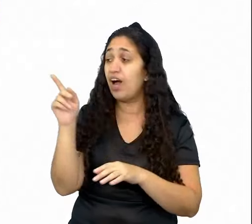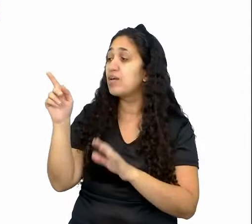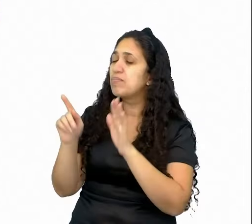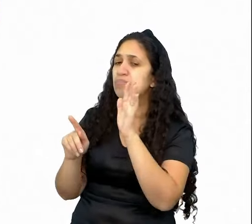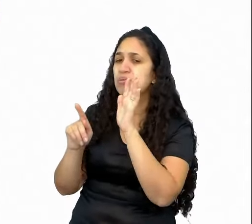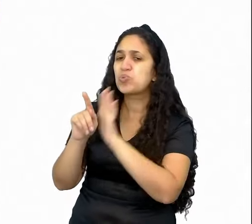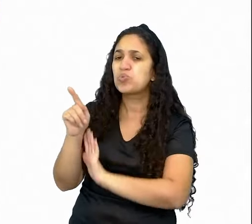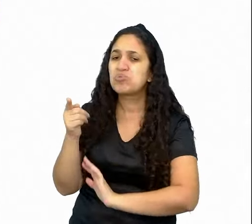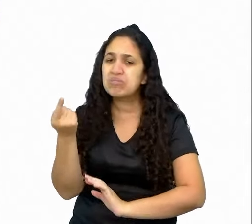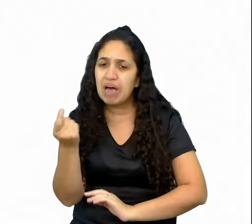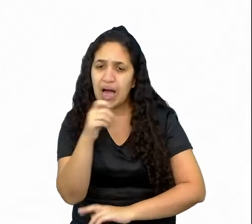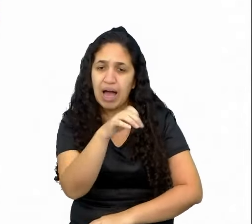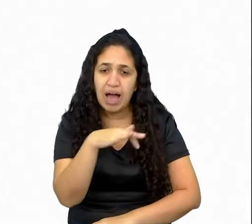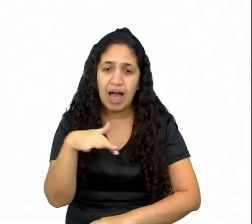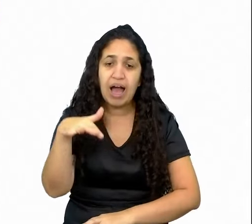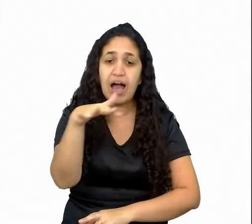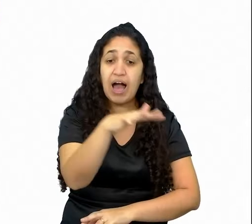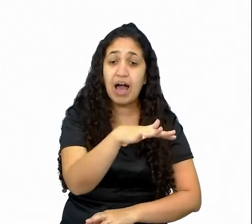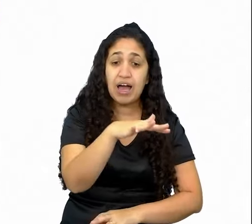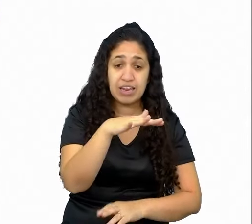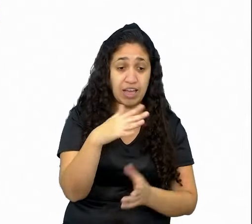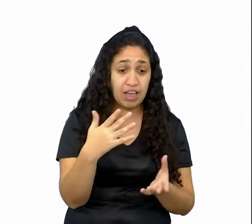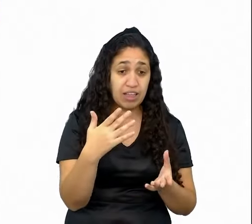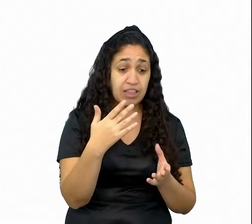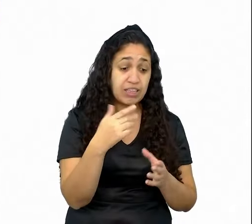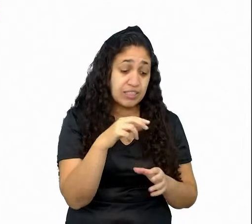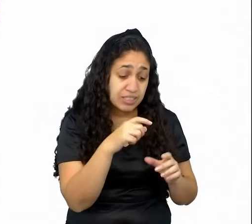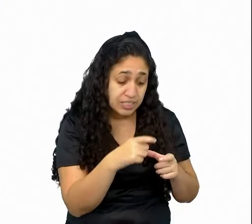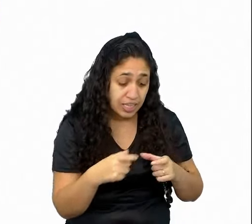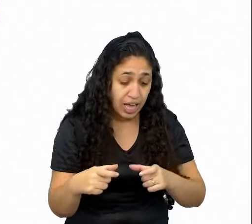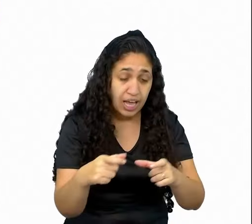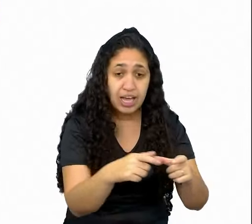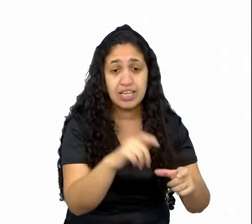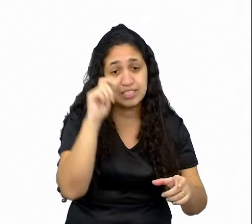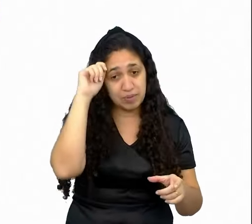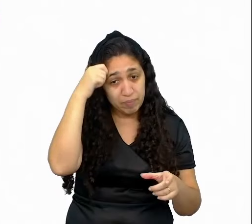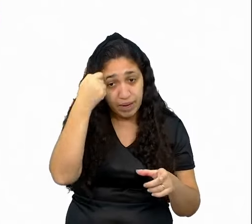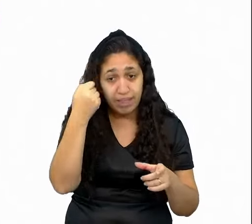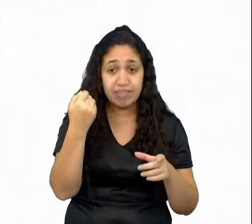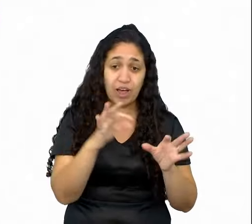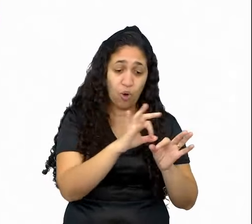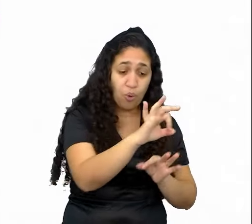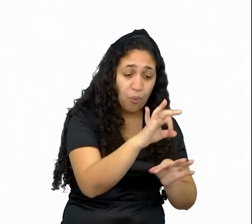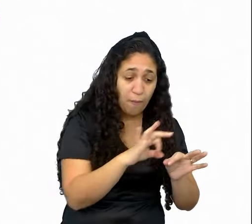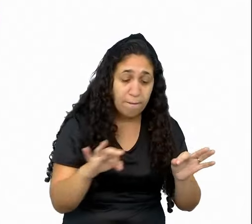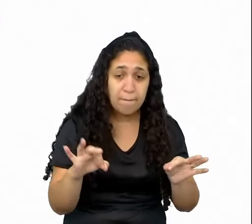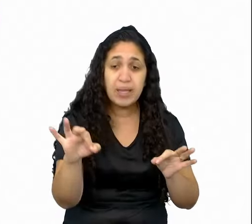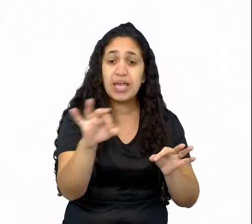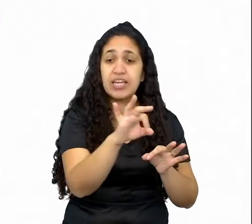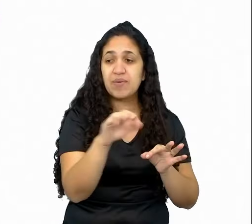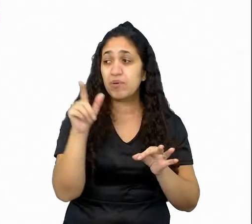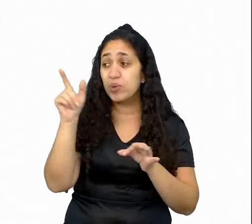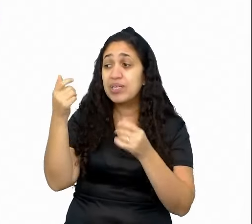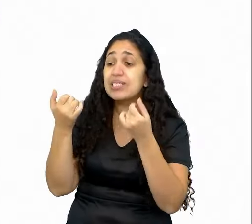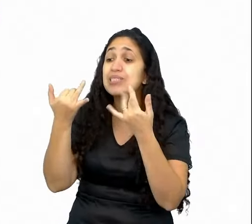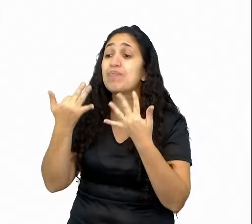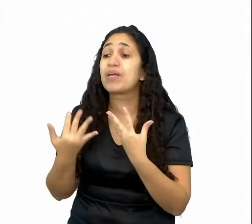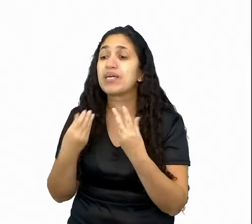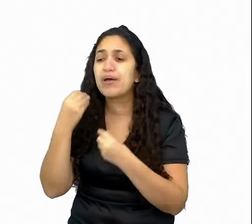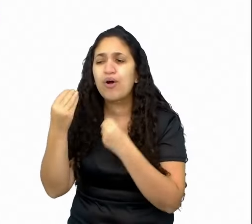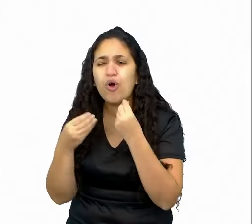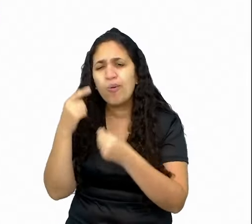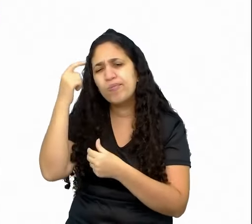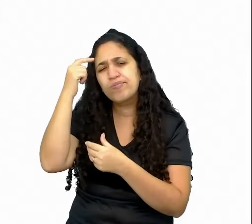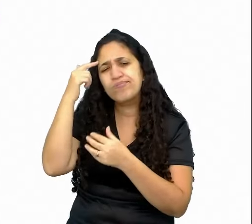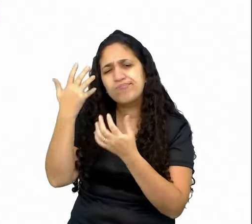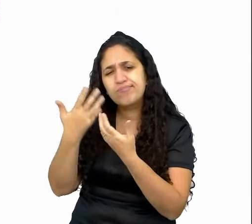qual é a área total de todas as casas pretas do tabuleiro, qual é o perímetro, explique seu raciocínio. Quando a gente começa a